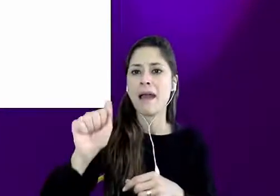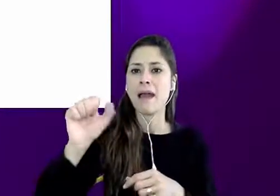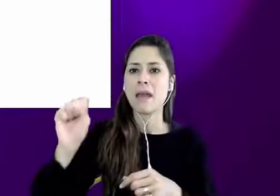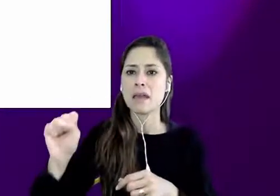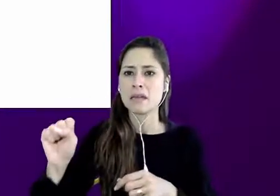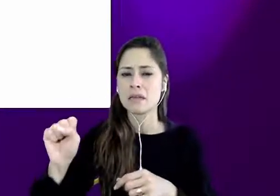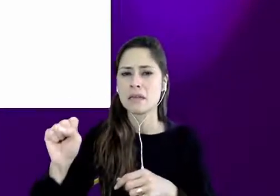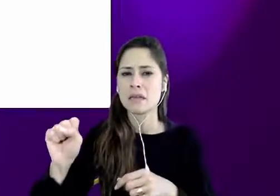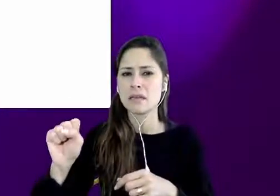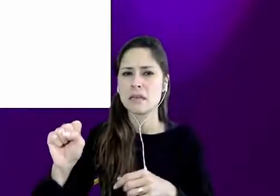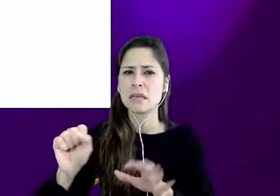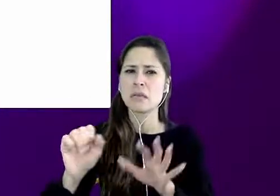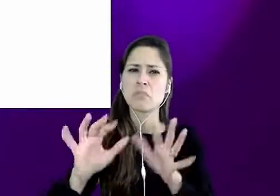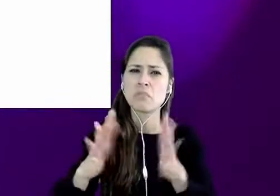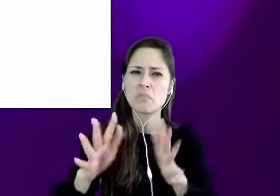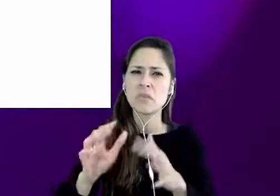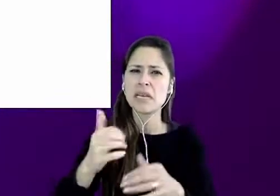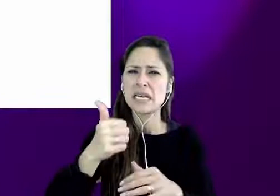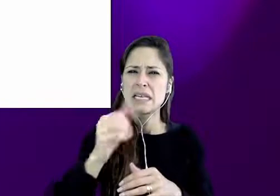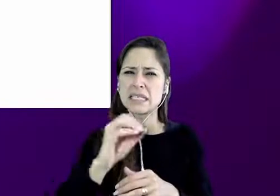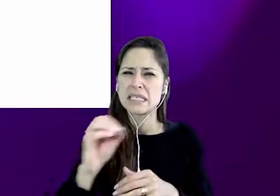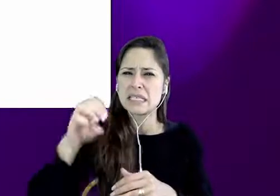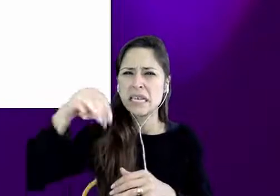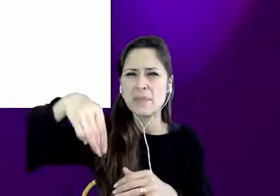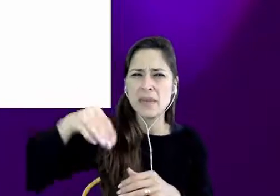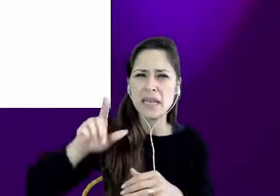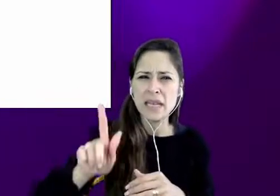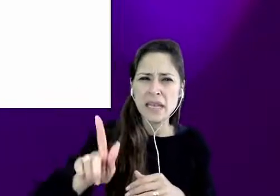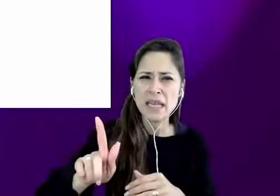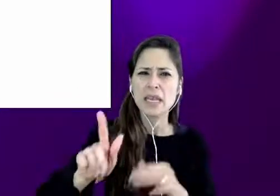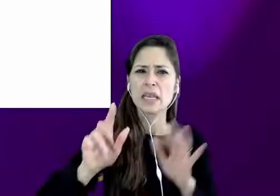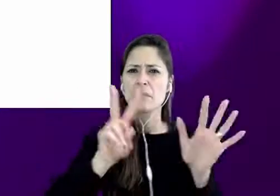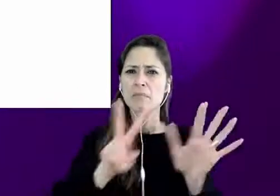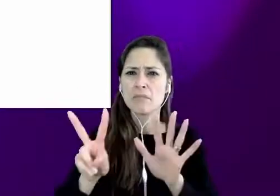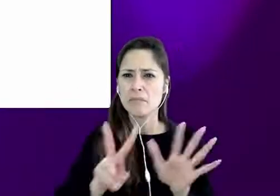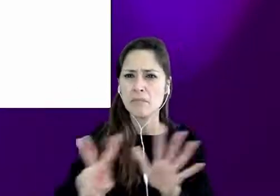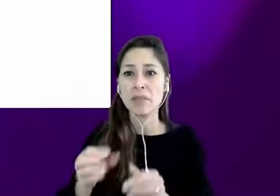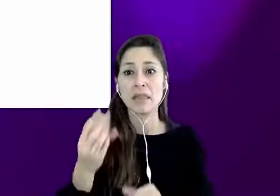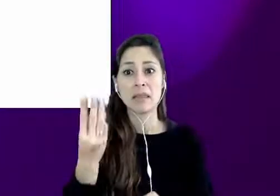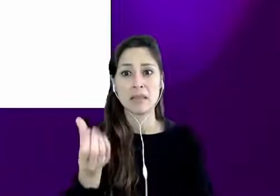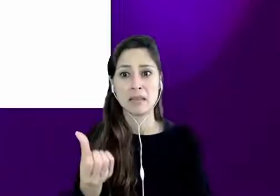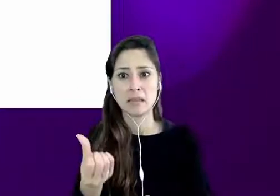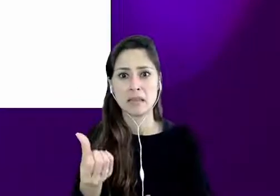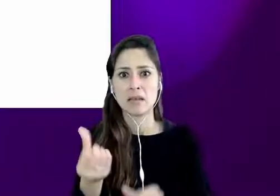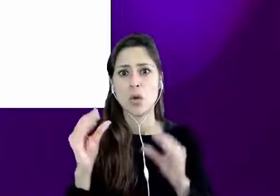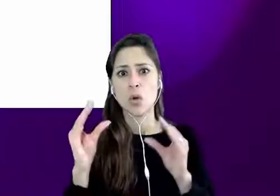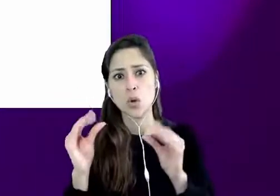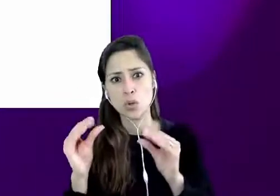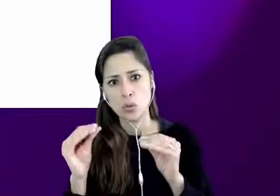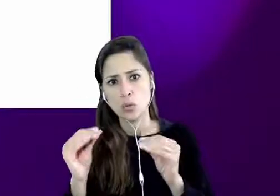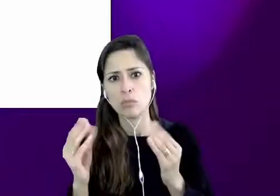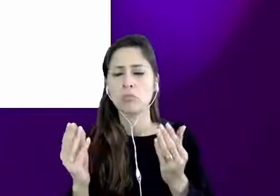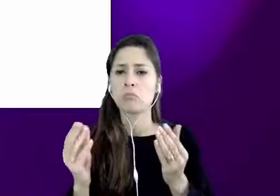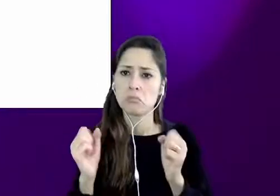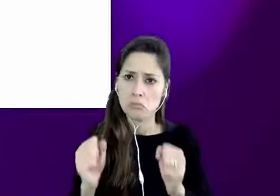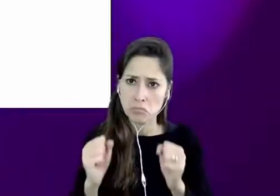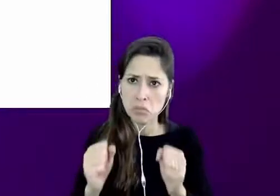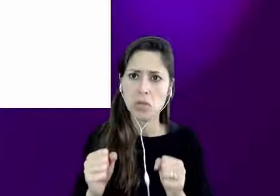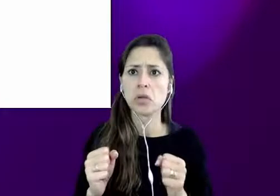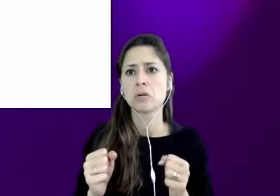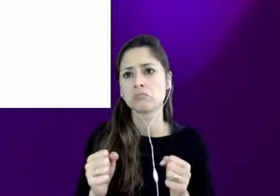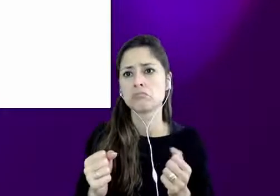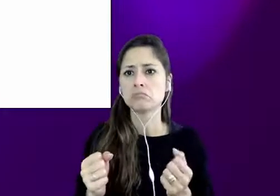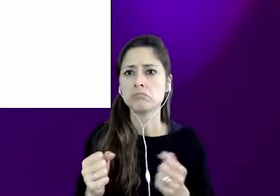100 miligramas ali entre 12 a 36 semanas. À noite é uma parte dos protocolos que sugere